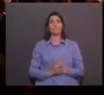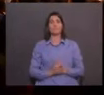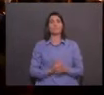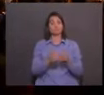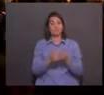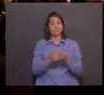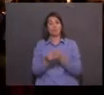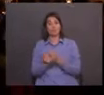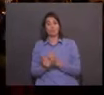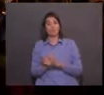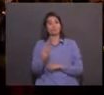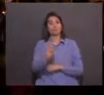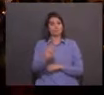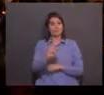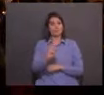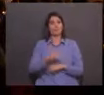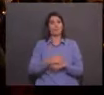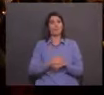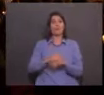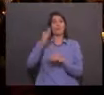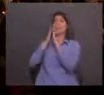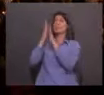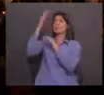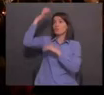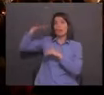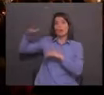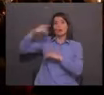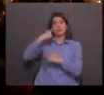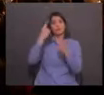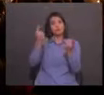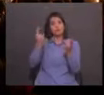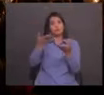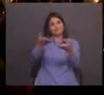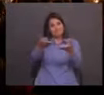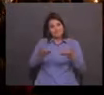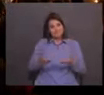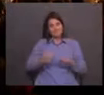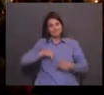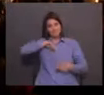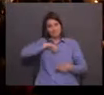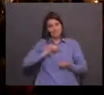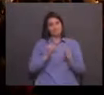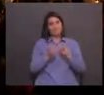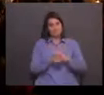terceiro mistério, o anúncio do Reino de Deus e o convite à conversão.